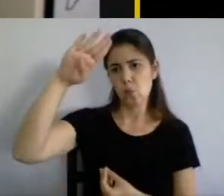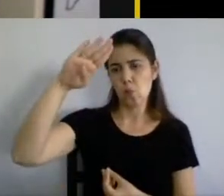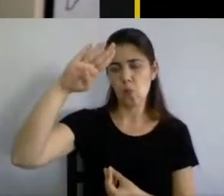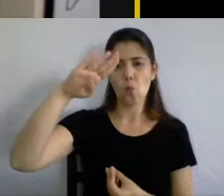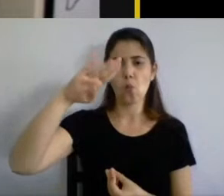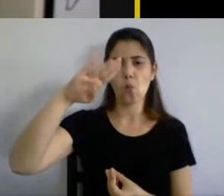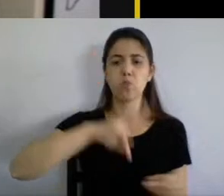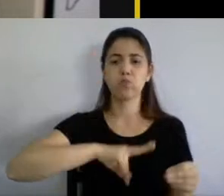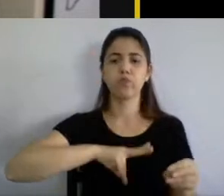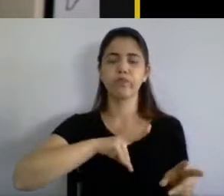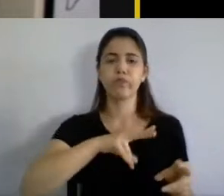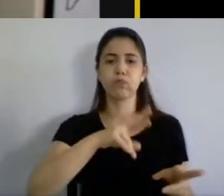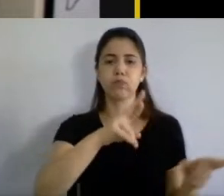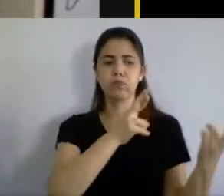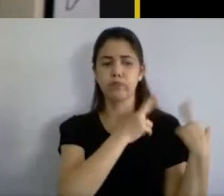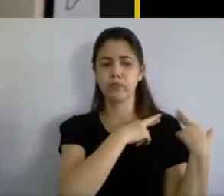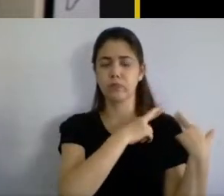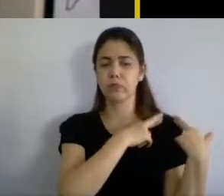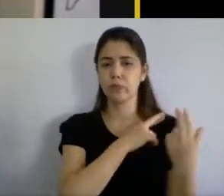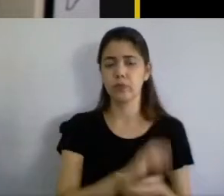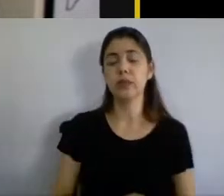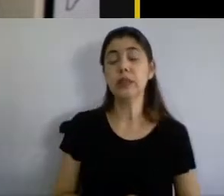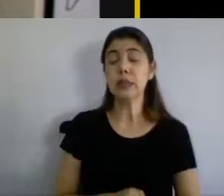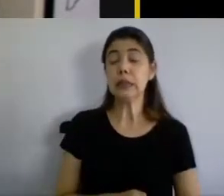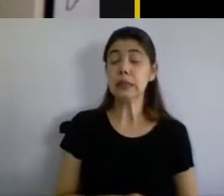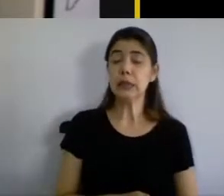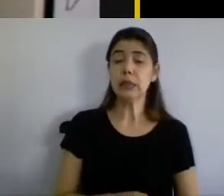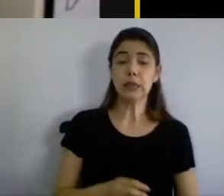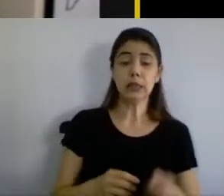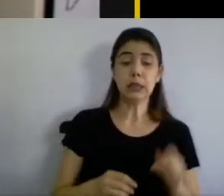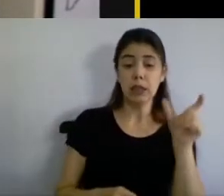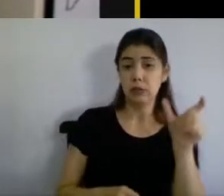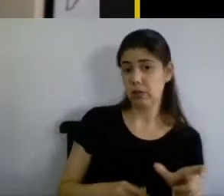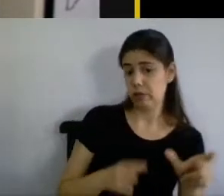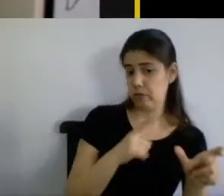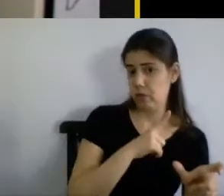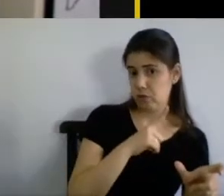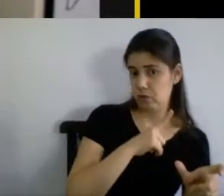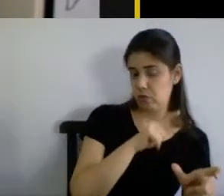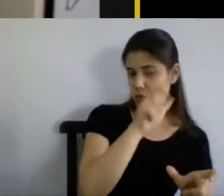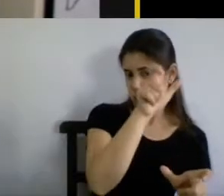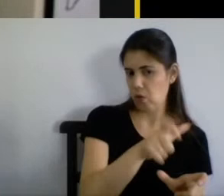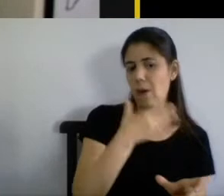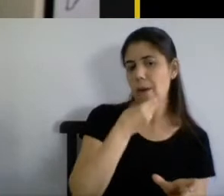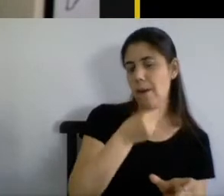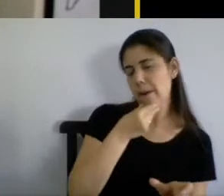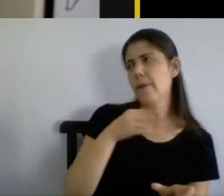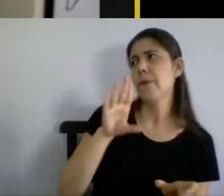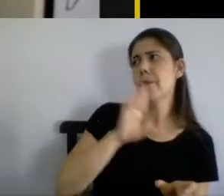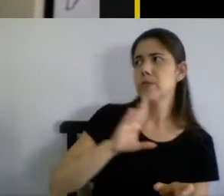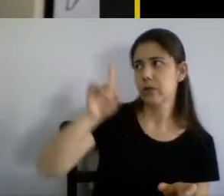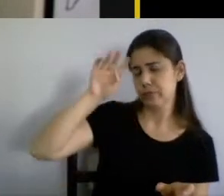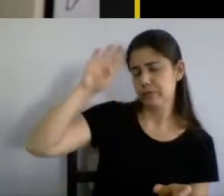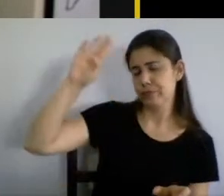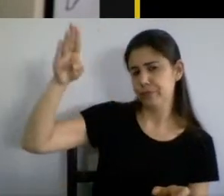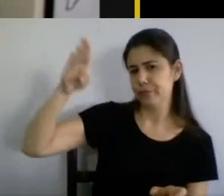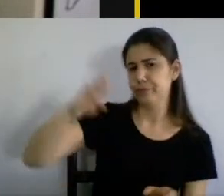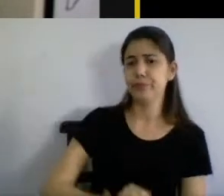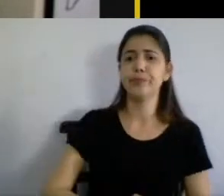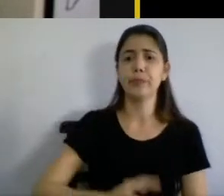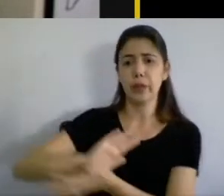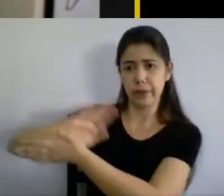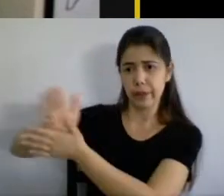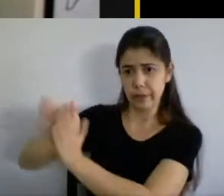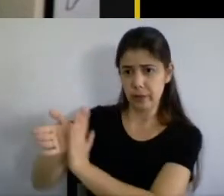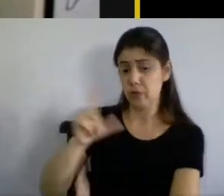ele foi prefeito, quando ele foi professor lá nas Alagoas, ele tinha essa referência básica. Agora,